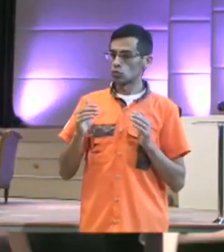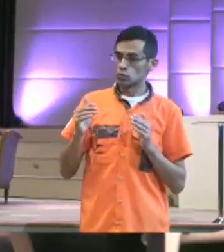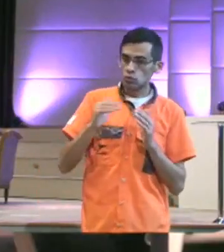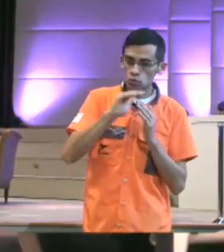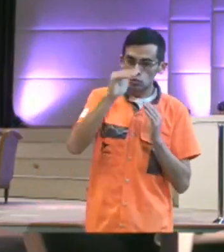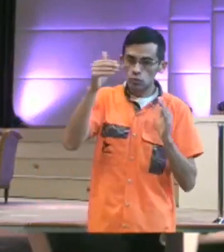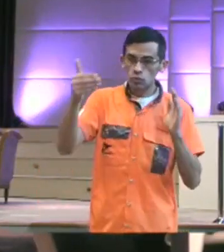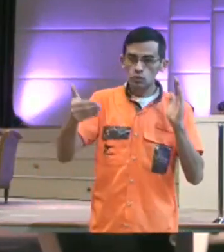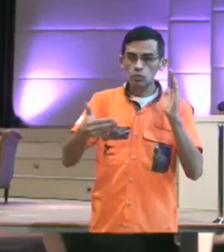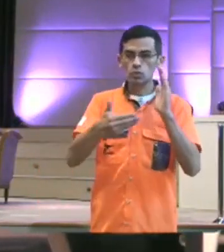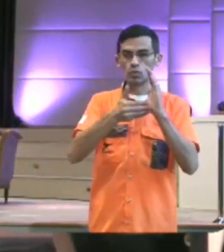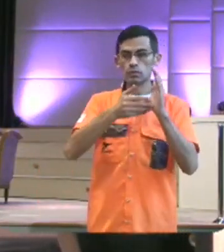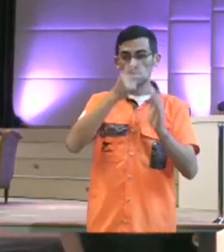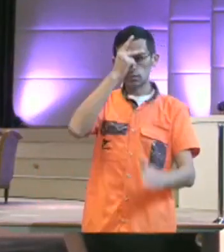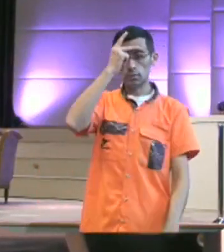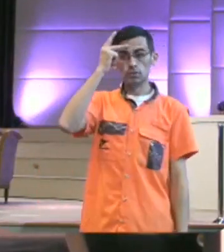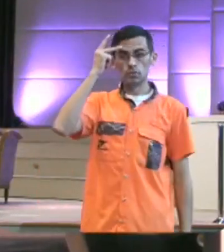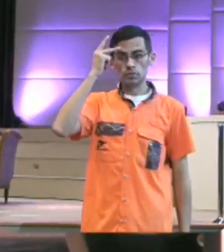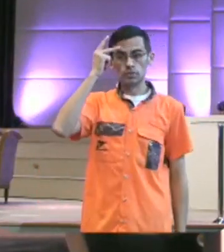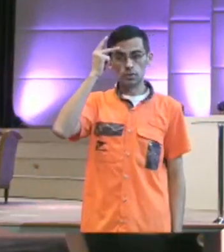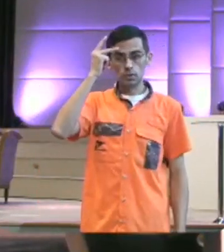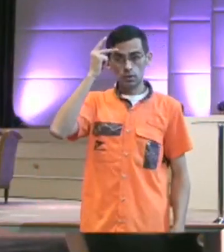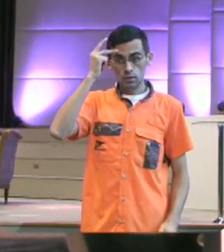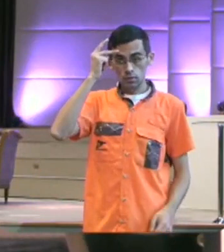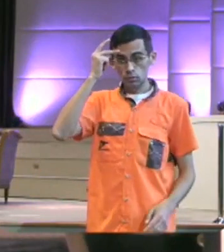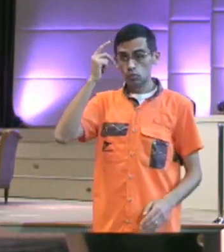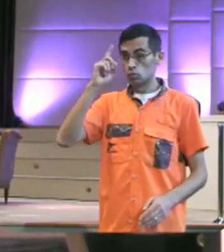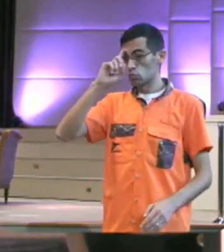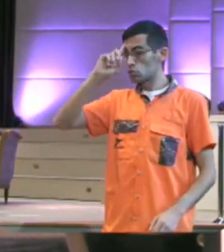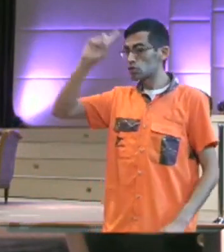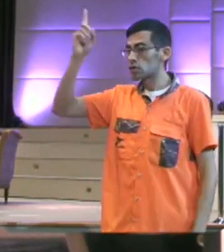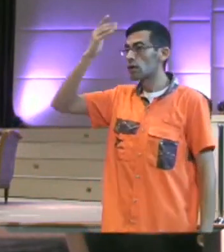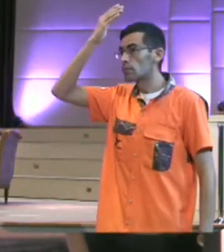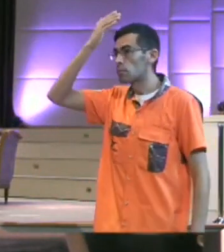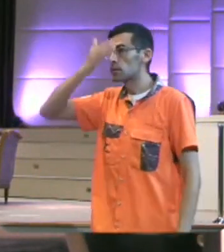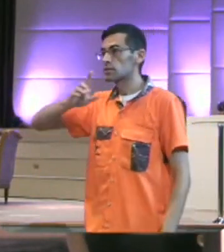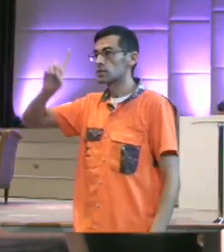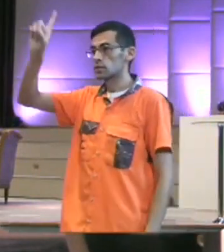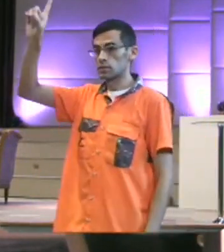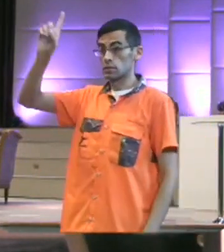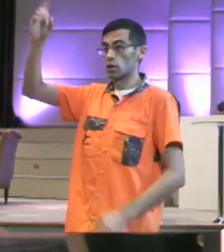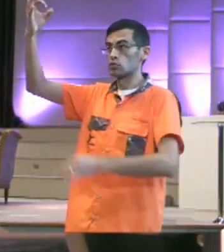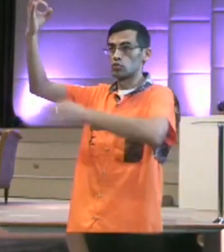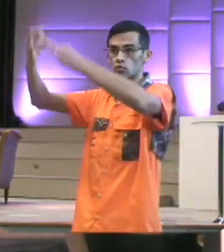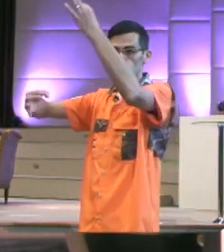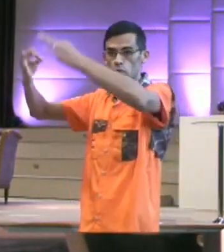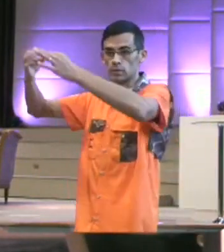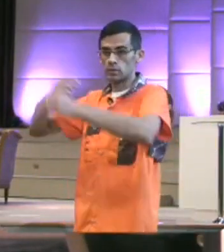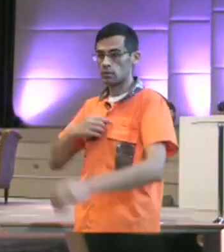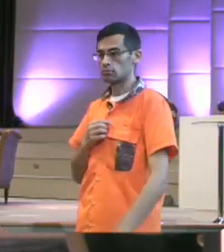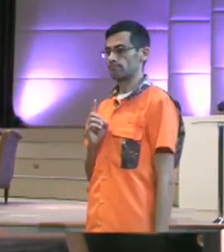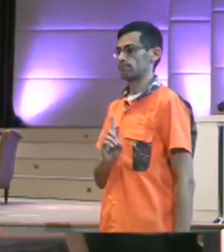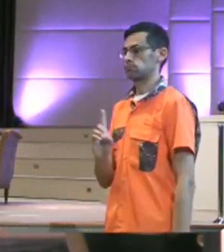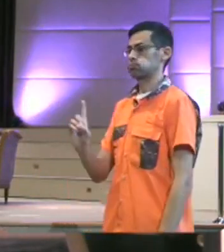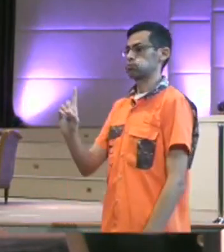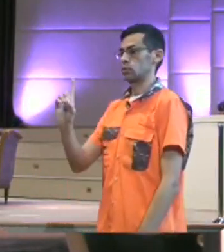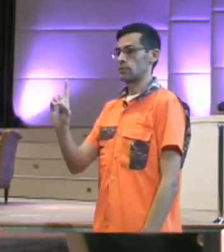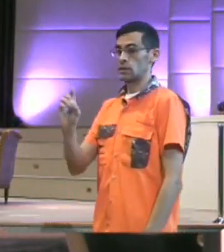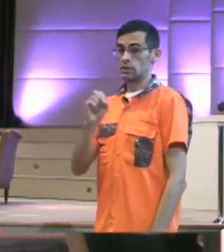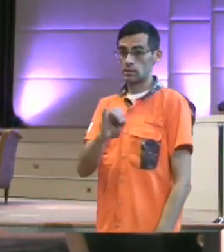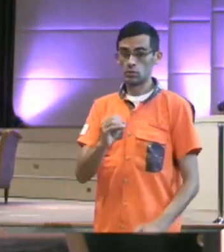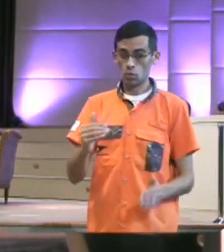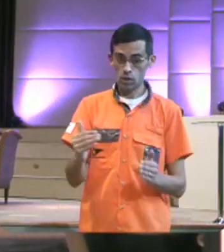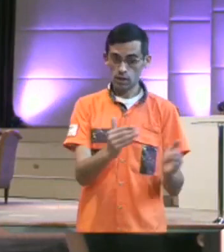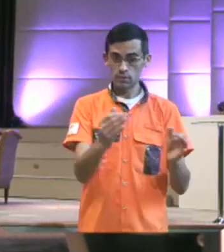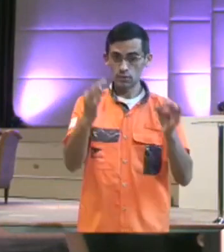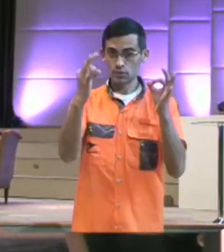todo mundo um dia vai se apresentar diante de Deus como juiz. Se pegou o caminho certo ou